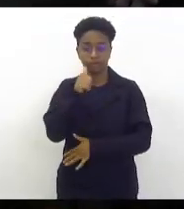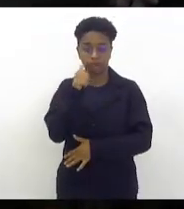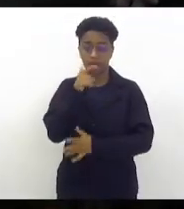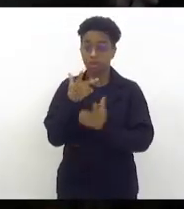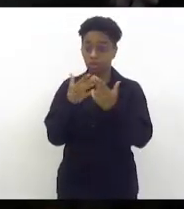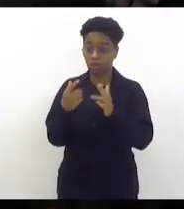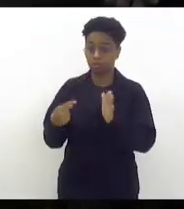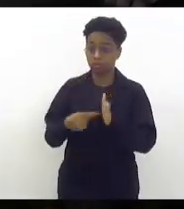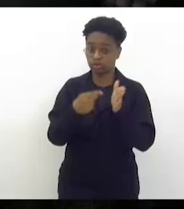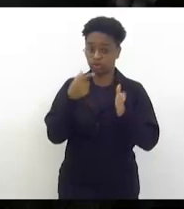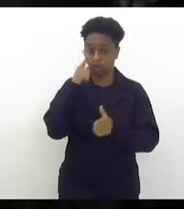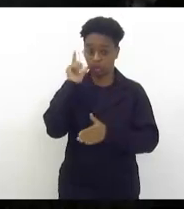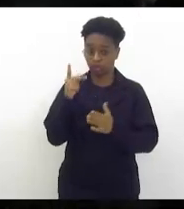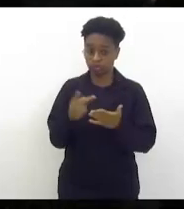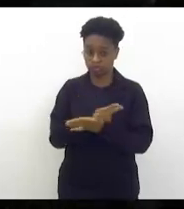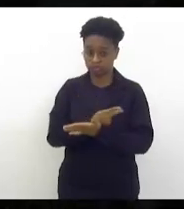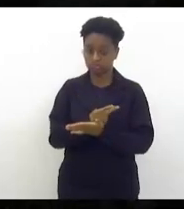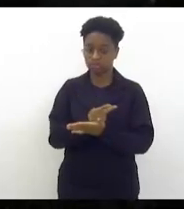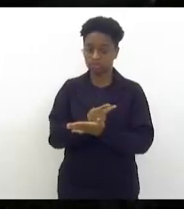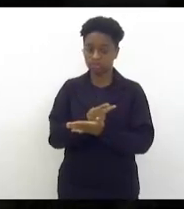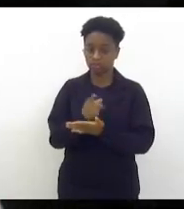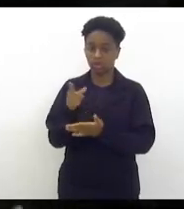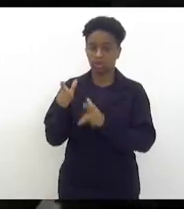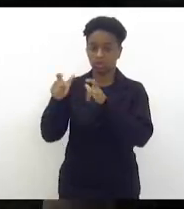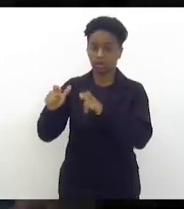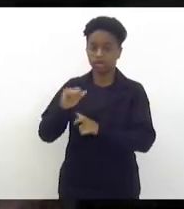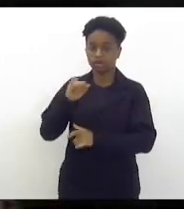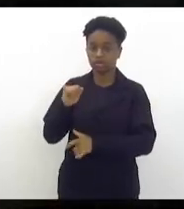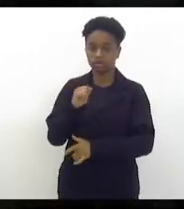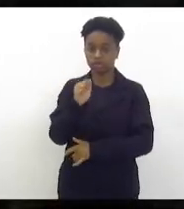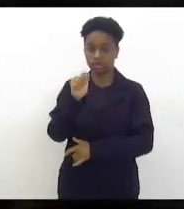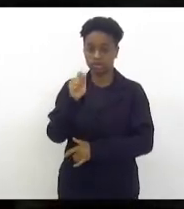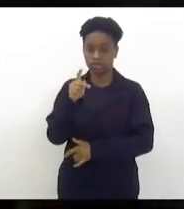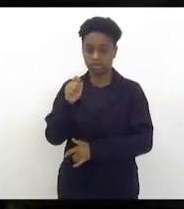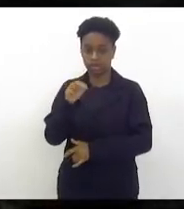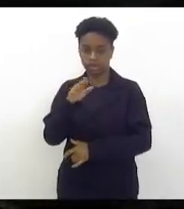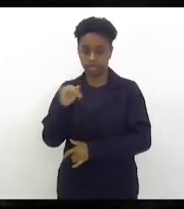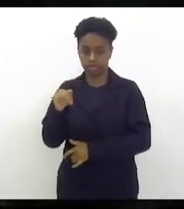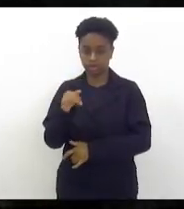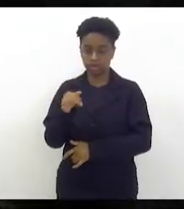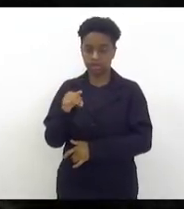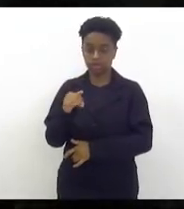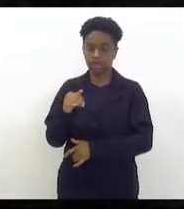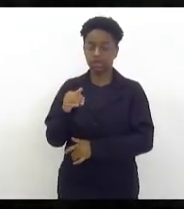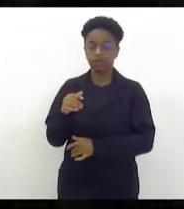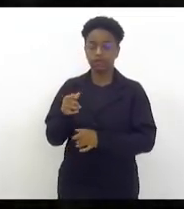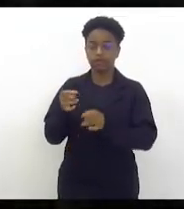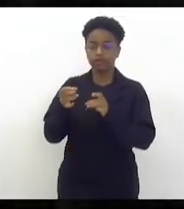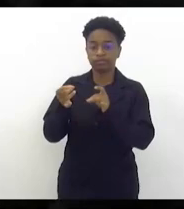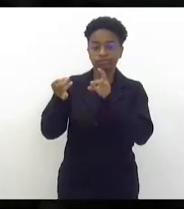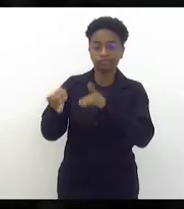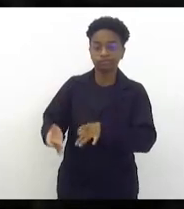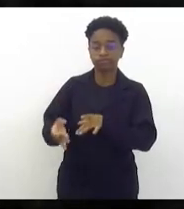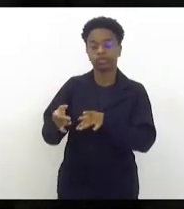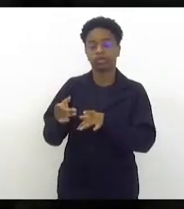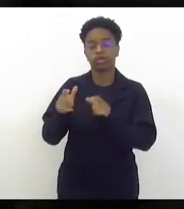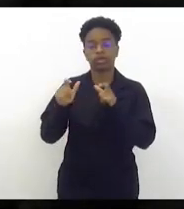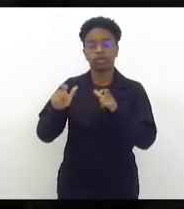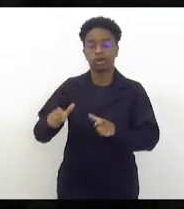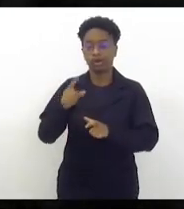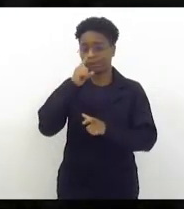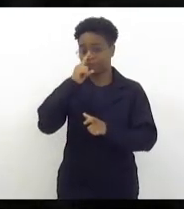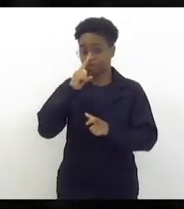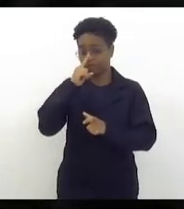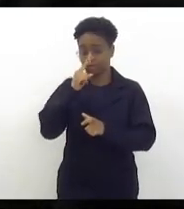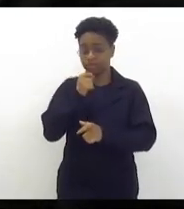teve a denúncia ontem, lá em Japeri, largada às 11 horas da noite numa operação numa área absolutamente perigosa